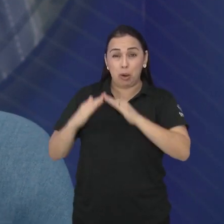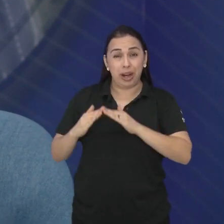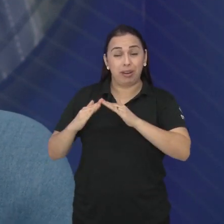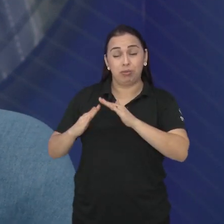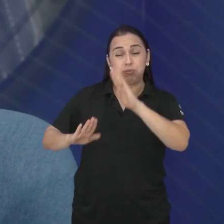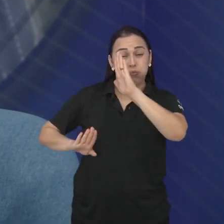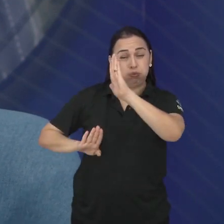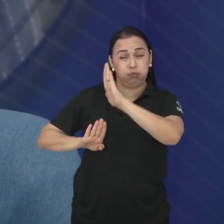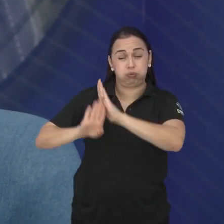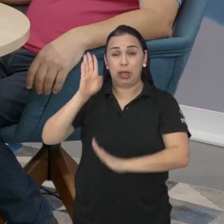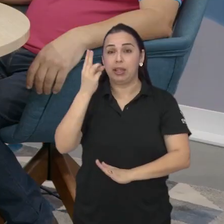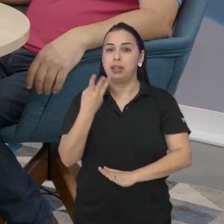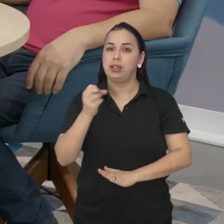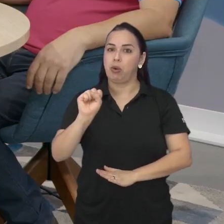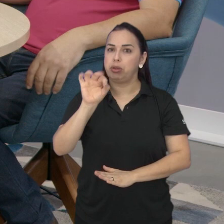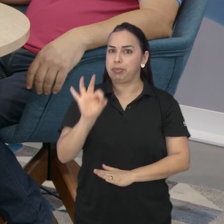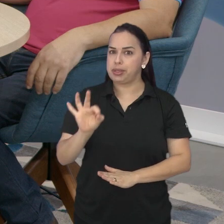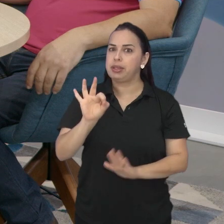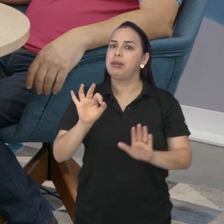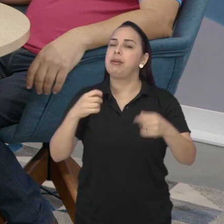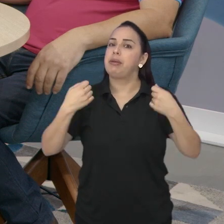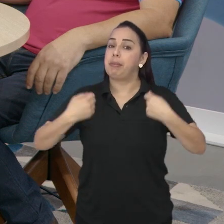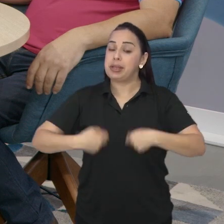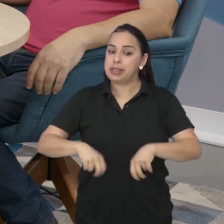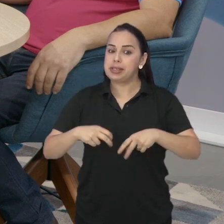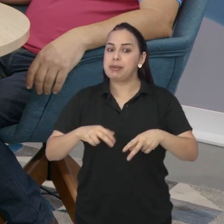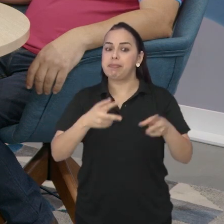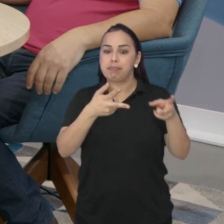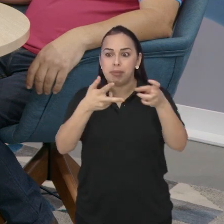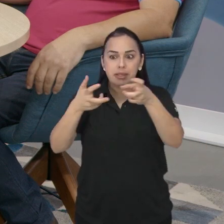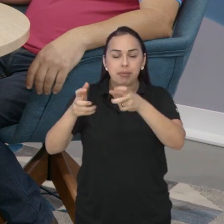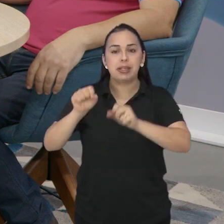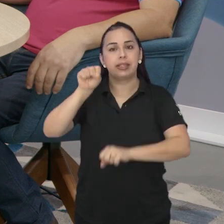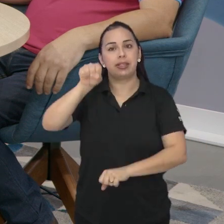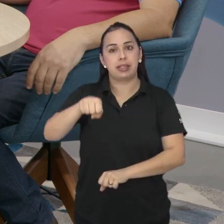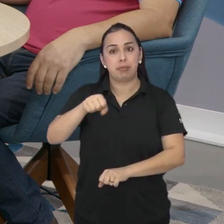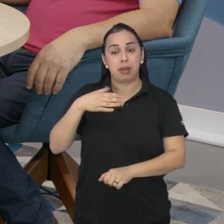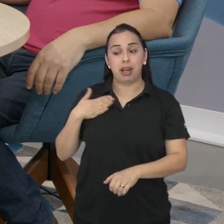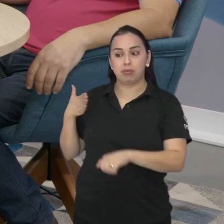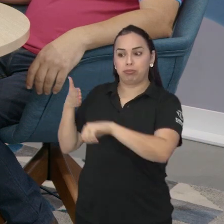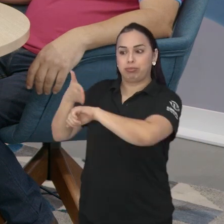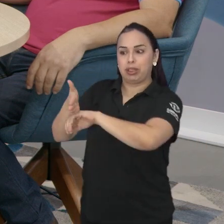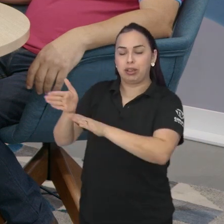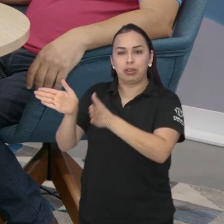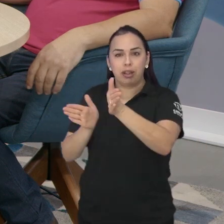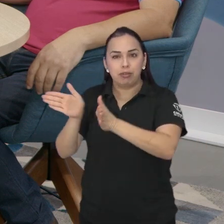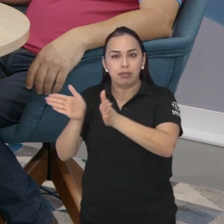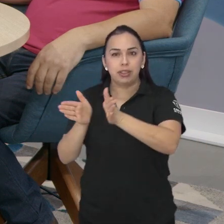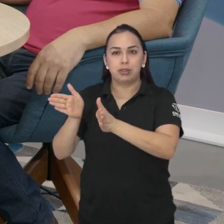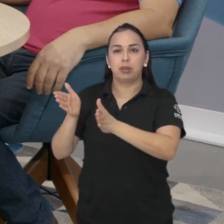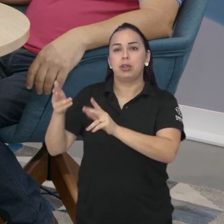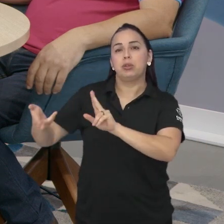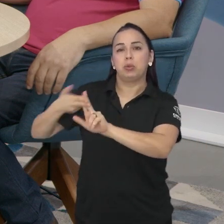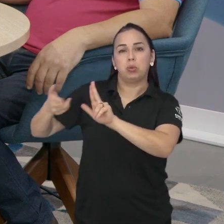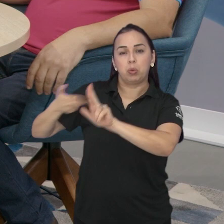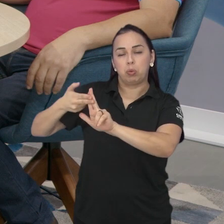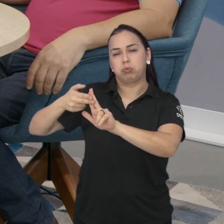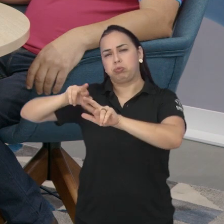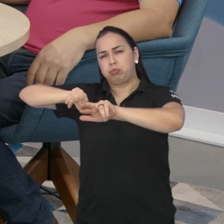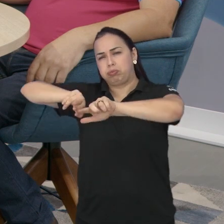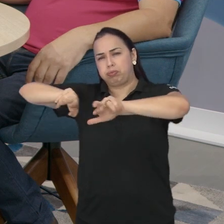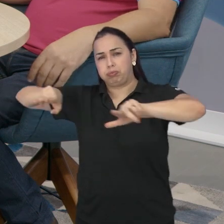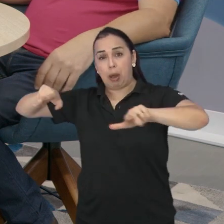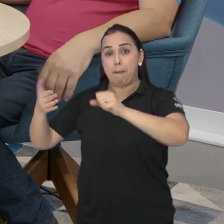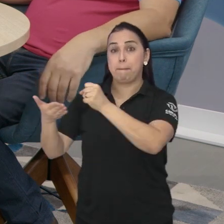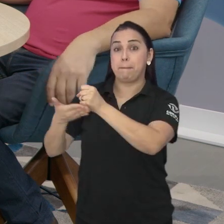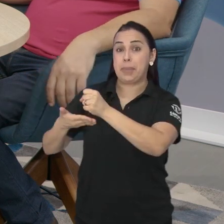38% aqui no Brasil. E é preciso, então, olhar sim para esse público para que eles tenham acesso aos serviços básicos, que é o direito de todo